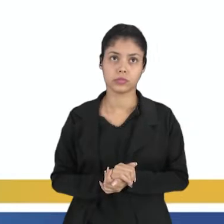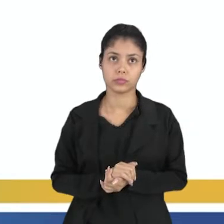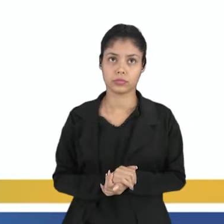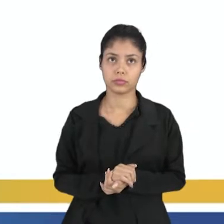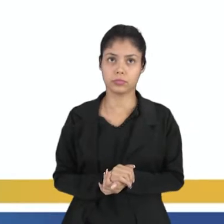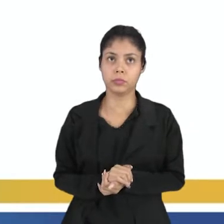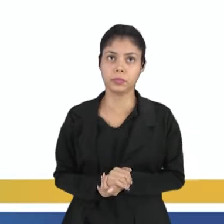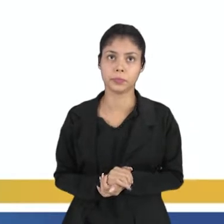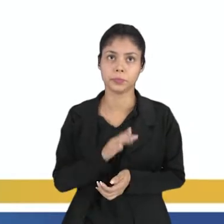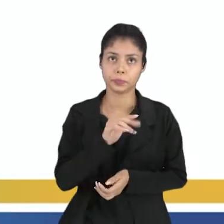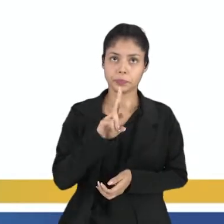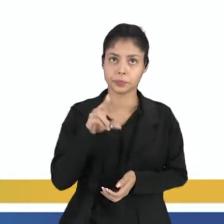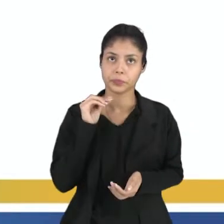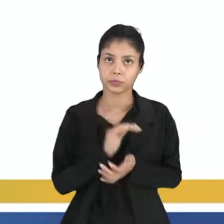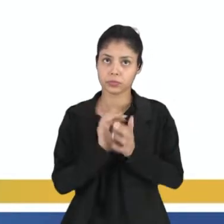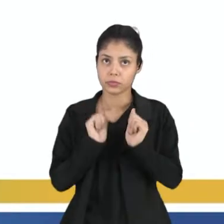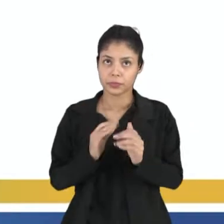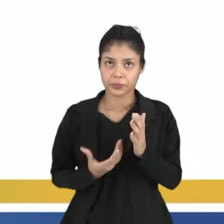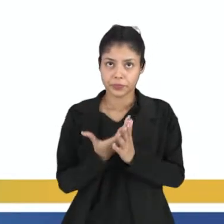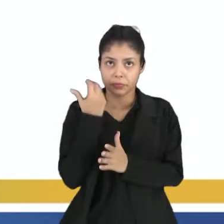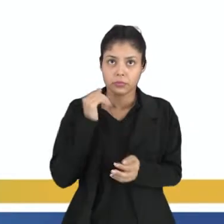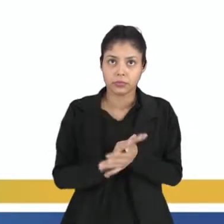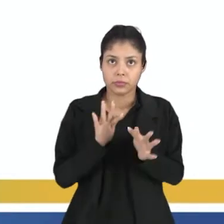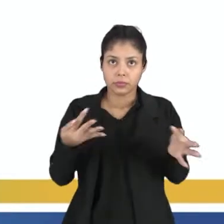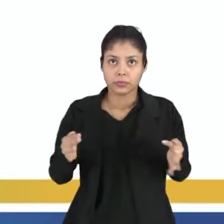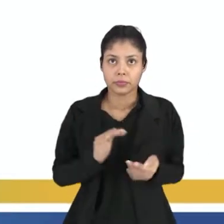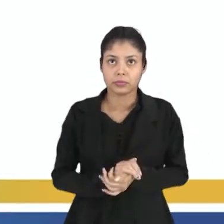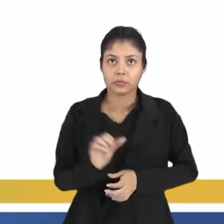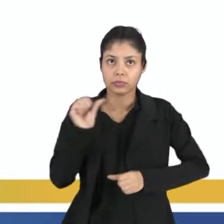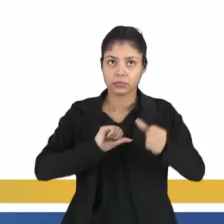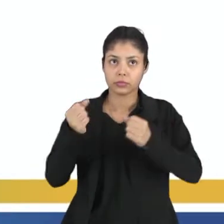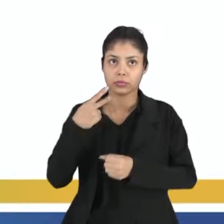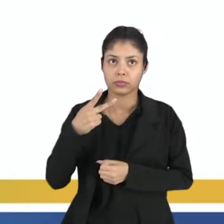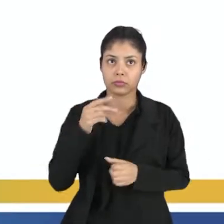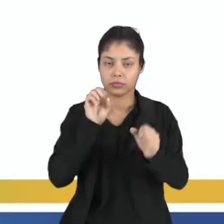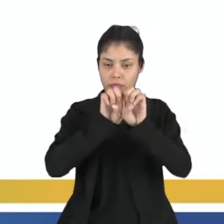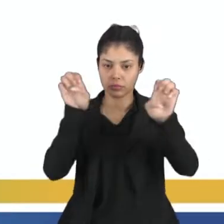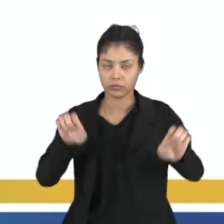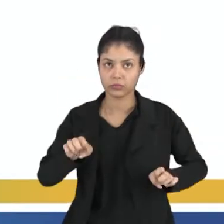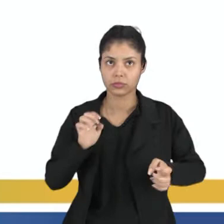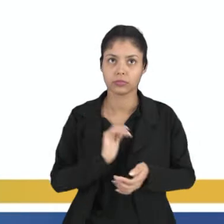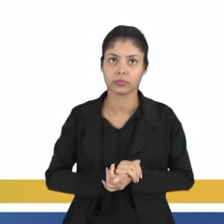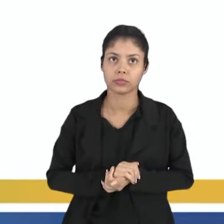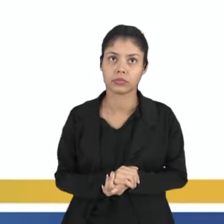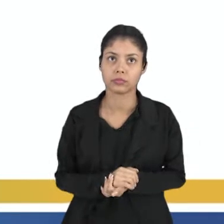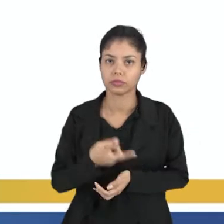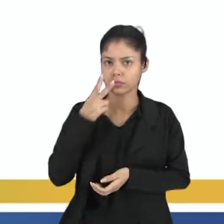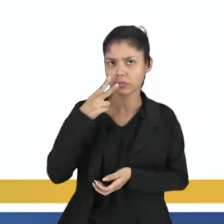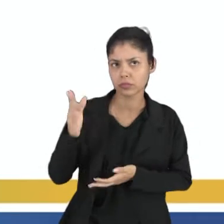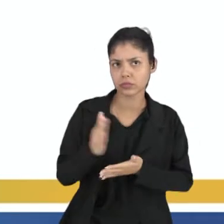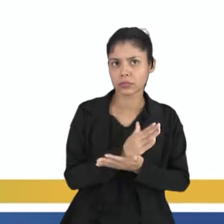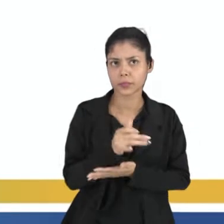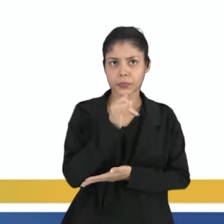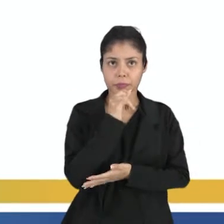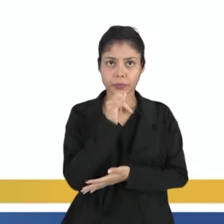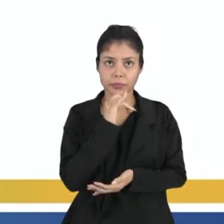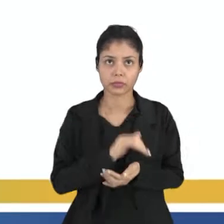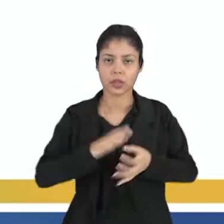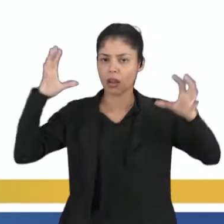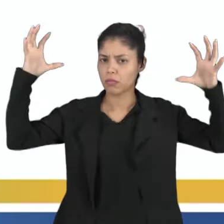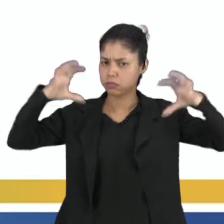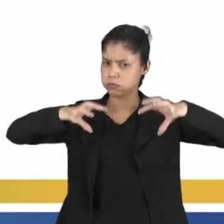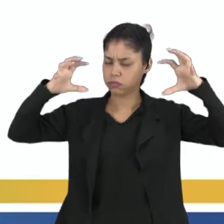Ou seja, um termo acessório pode ser retirado da frase sem alterar sua estrutura sintática. Veja alguns